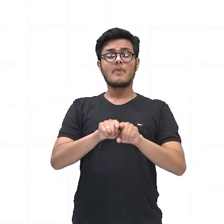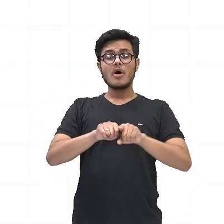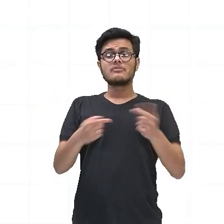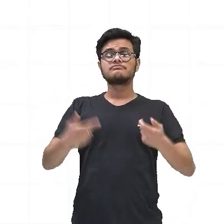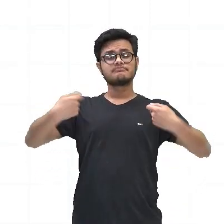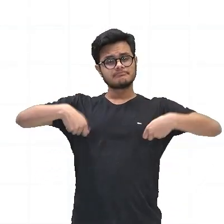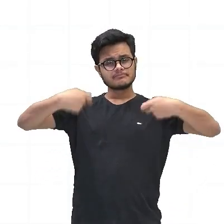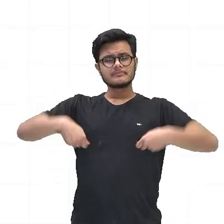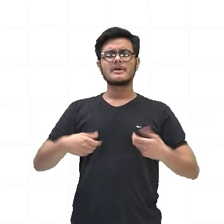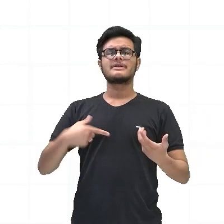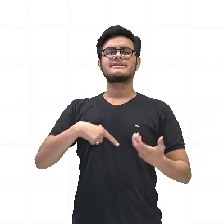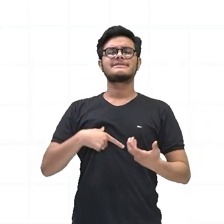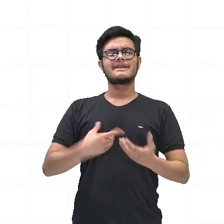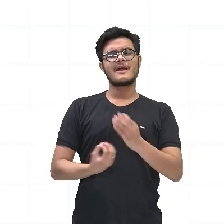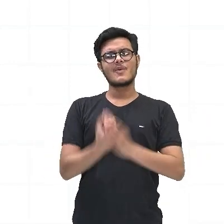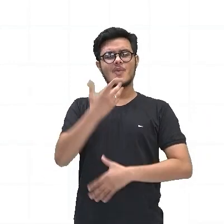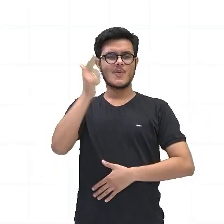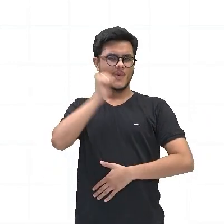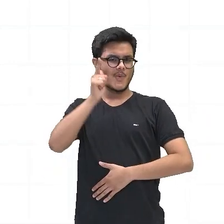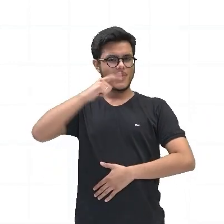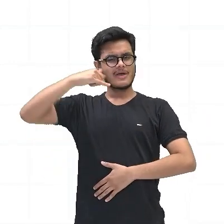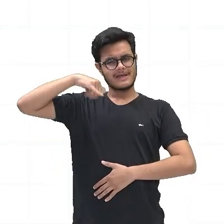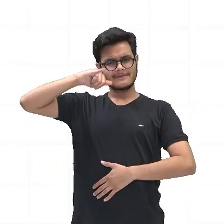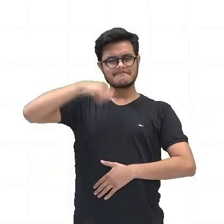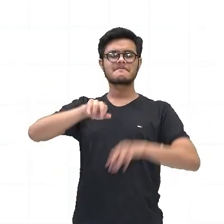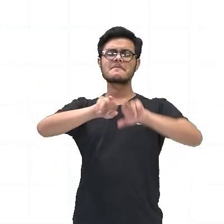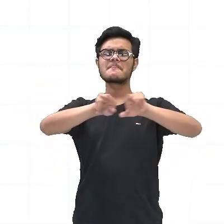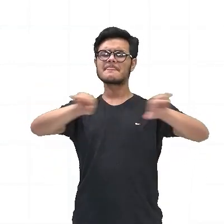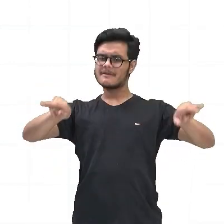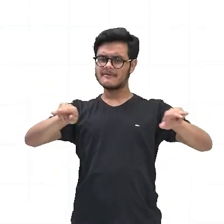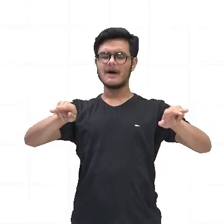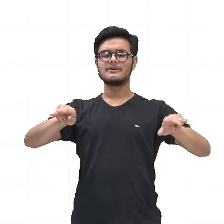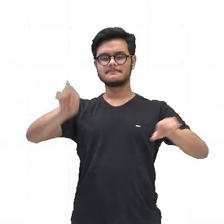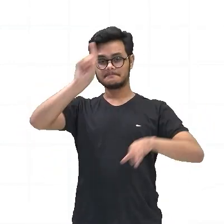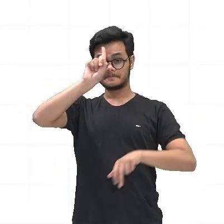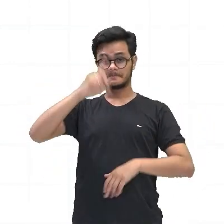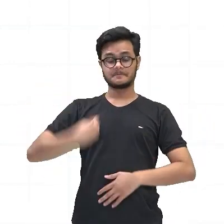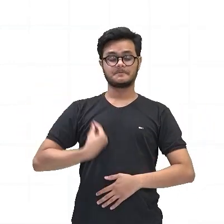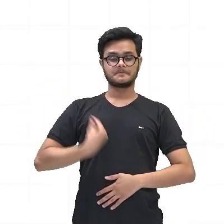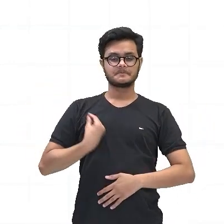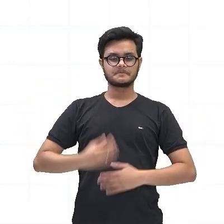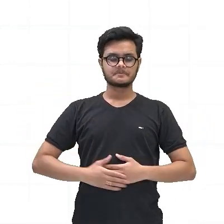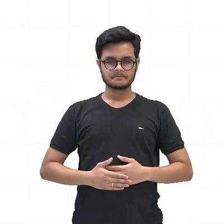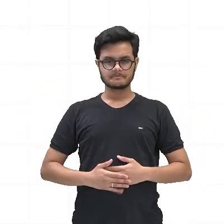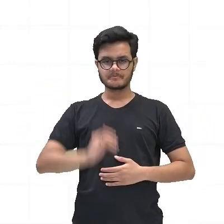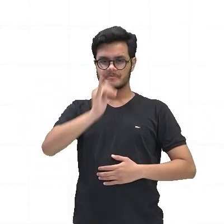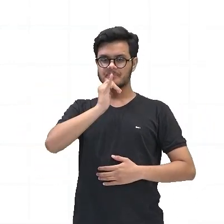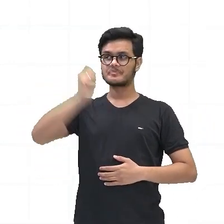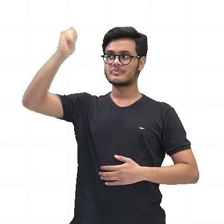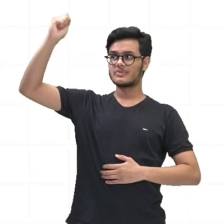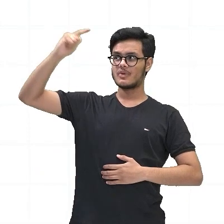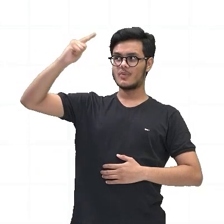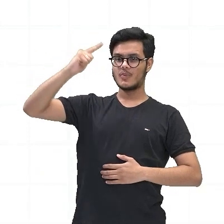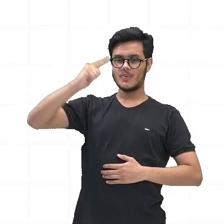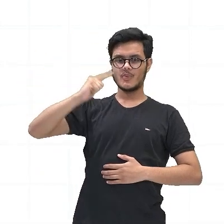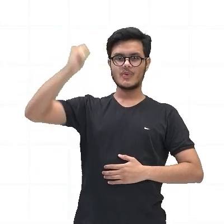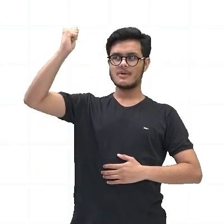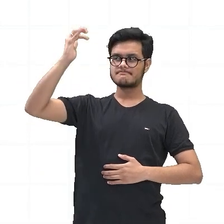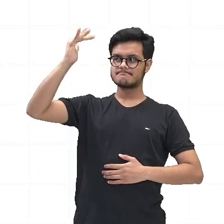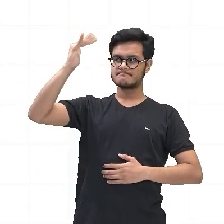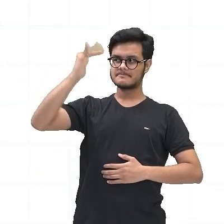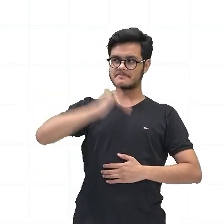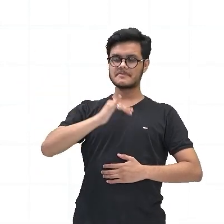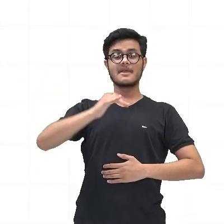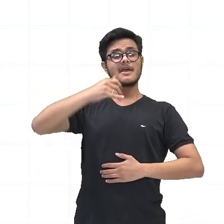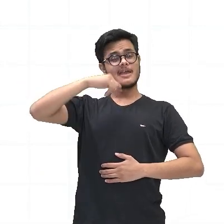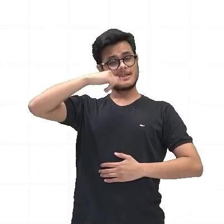podemos extrair a energia utilizada nas mais diversas atividades. A energia solar, por exemplo, é obtida a partir do sol,